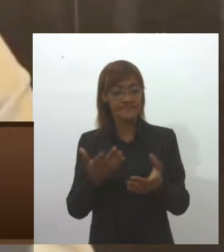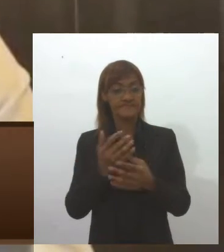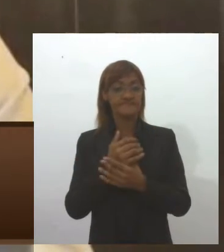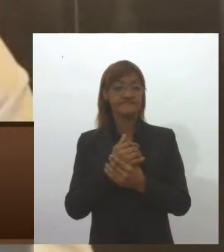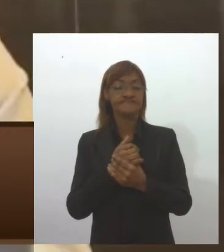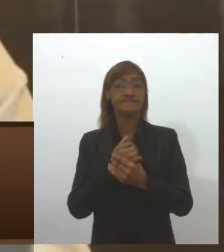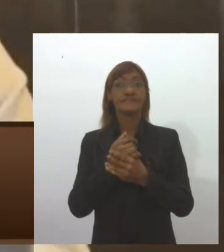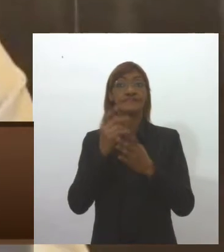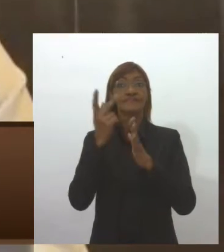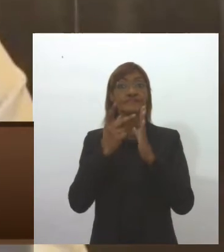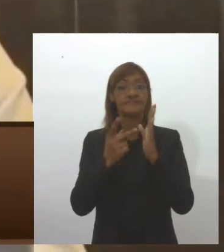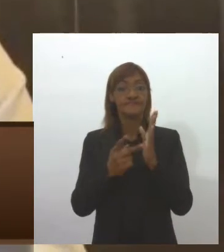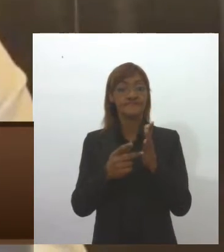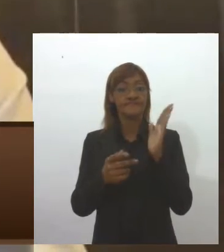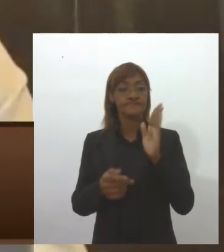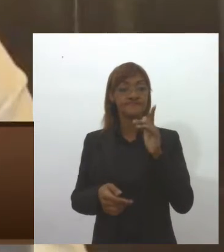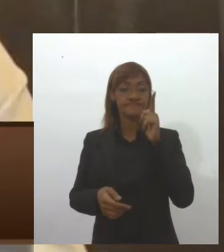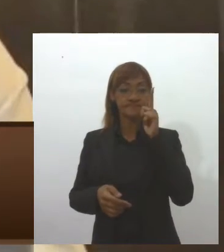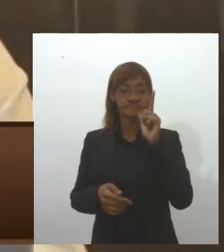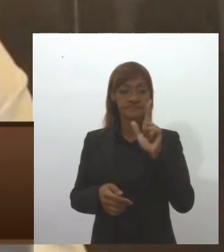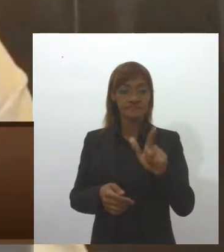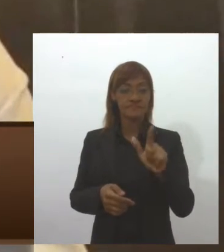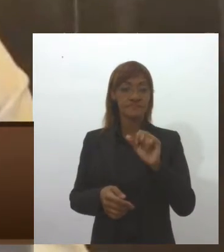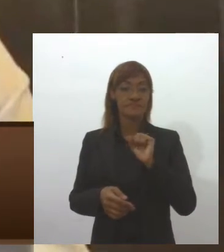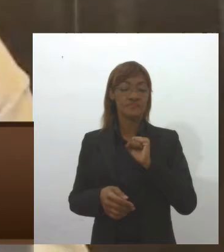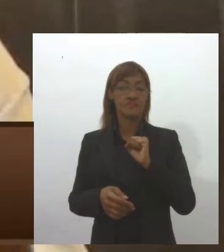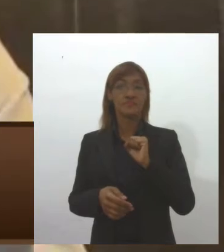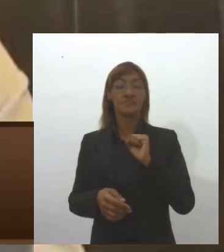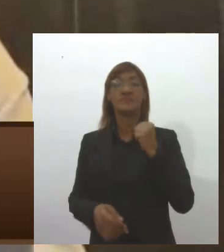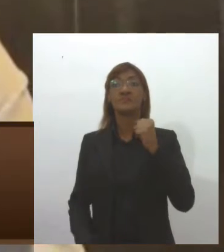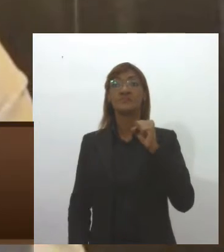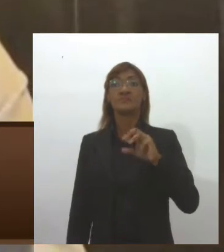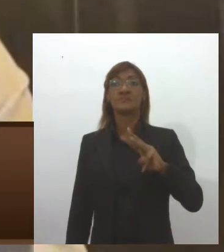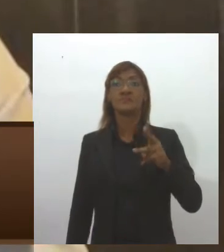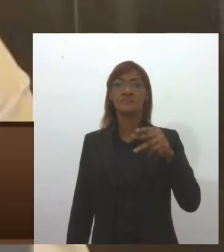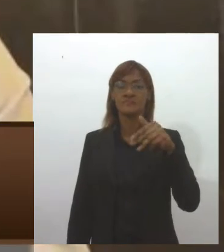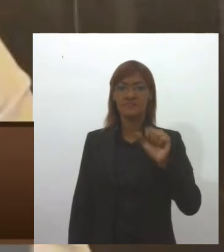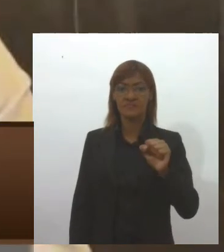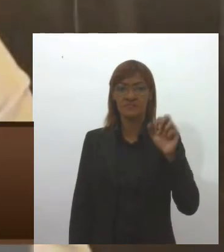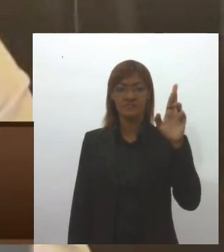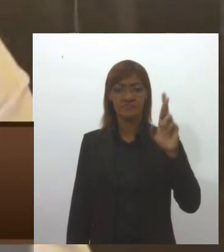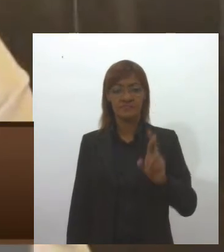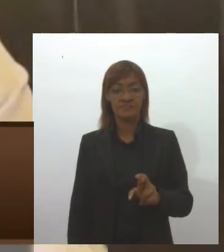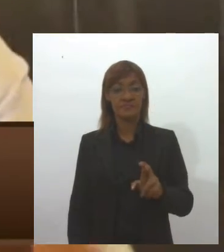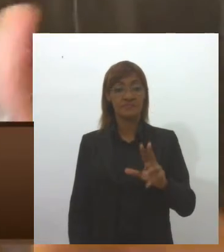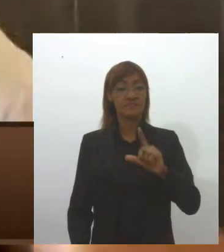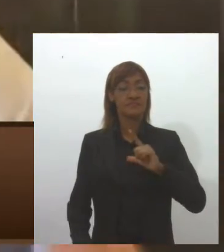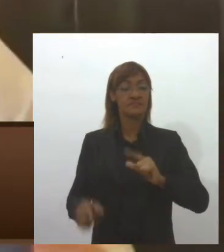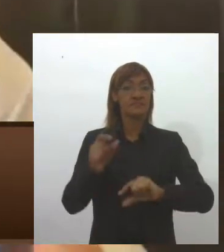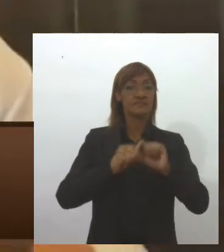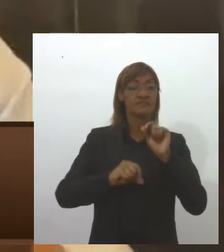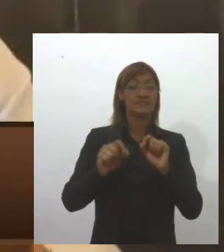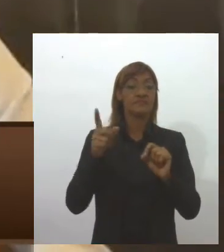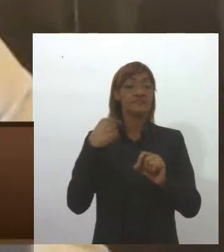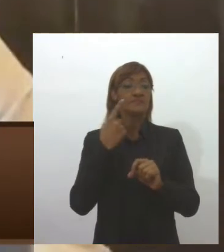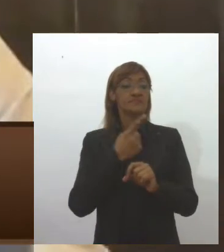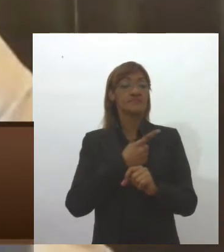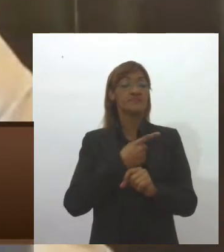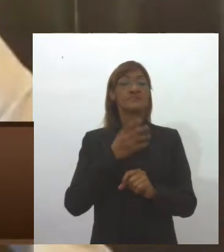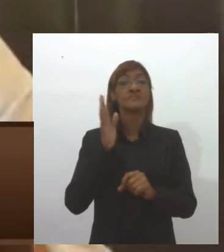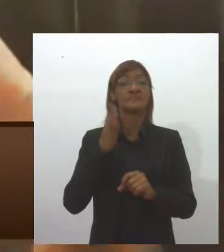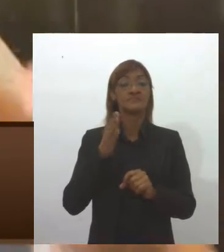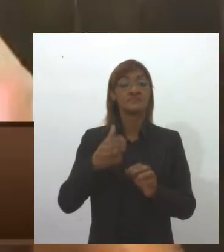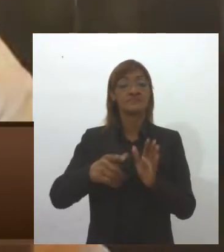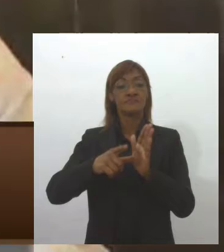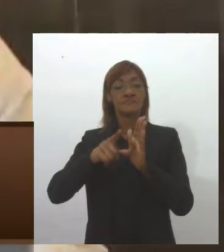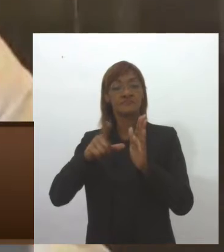projeto foi contemplado no valor de R$1 milhão, e ele contempla diversas ações, que são ações que nós já queríamos ter feito há mais tempo, só que